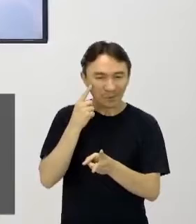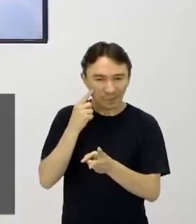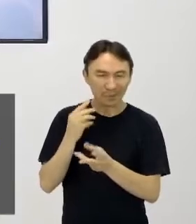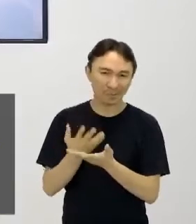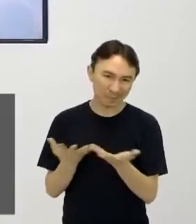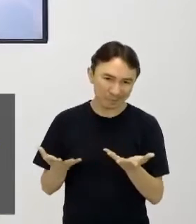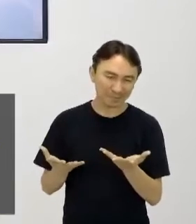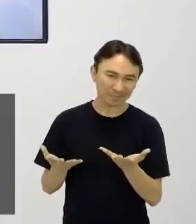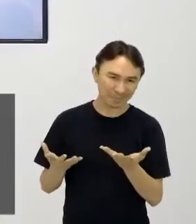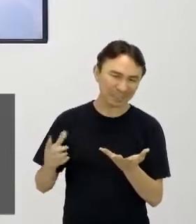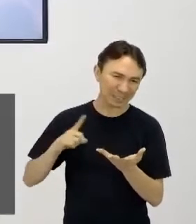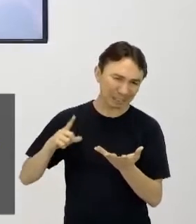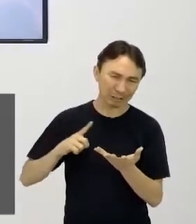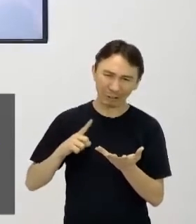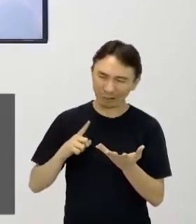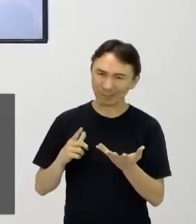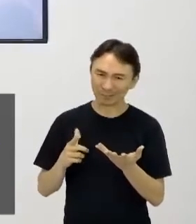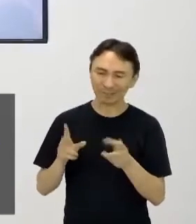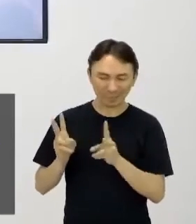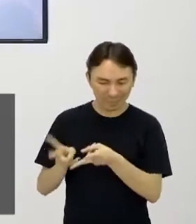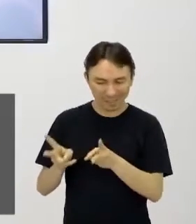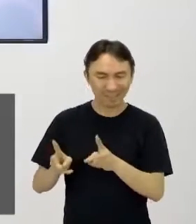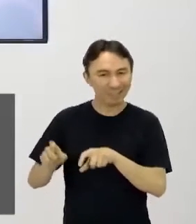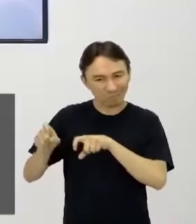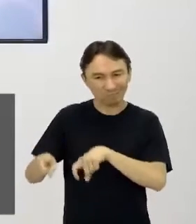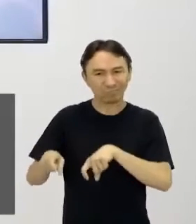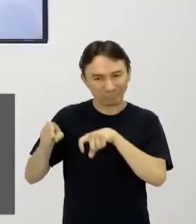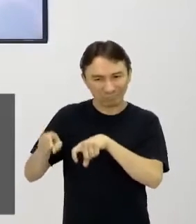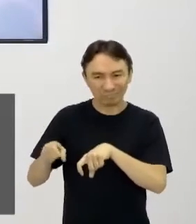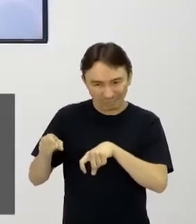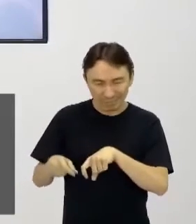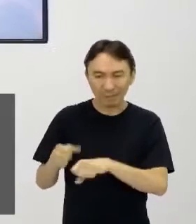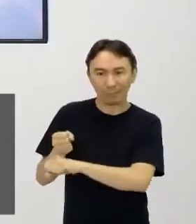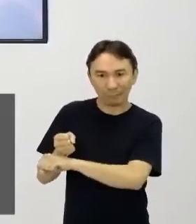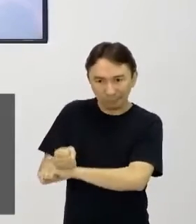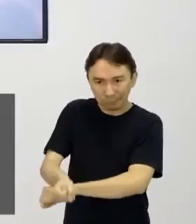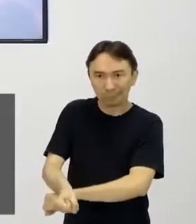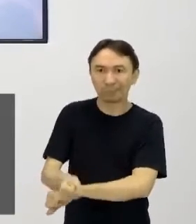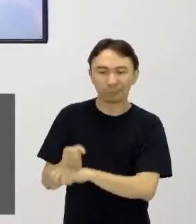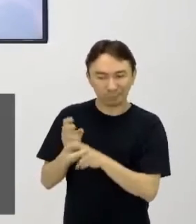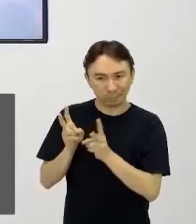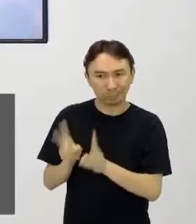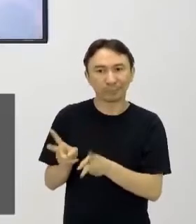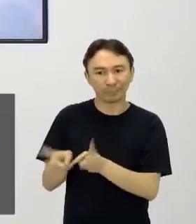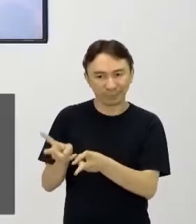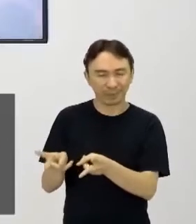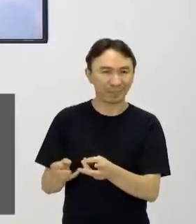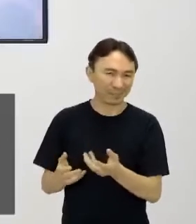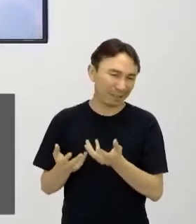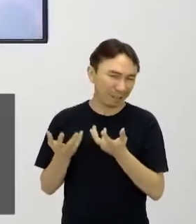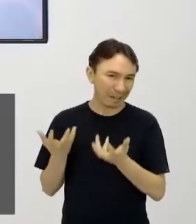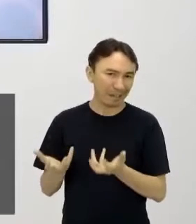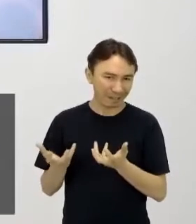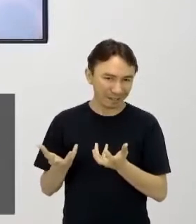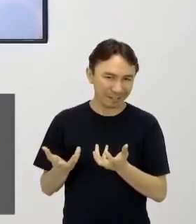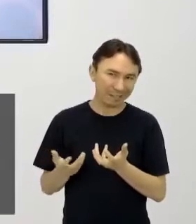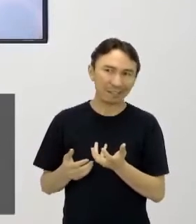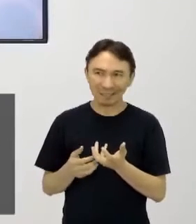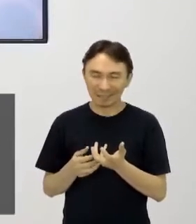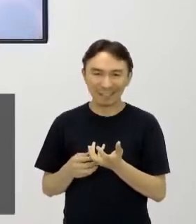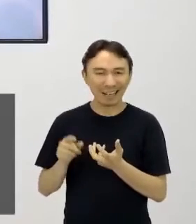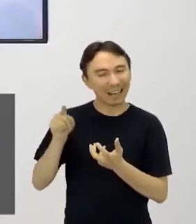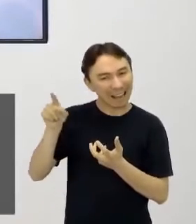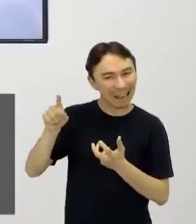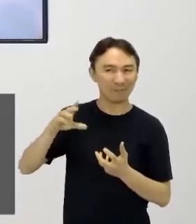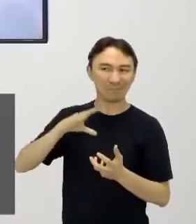de grandes fazendas, eles precisam do trabalho escravizado nas fazendas. Então, eles têm essa relação assim de alinhamento